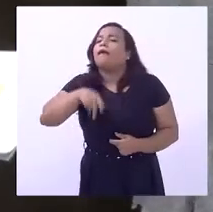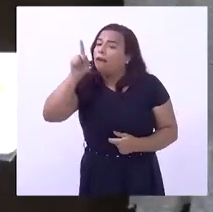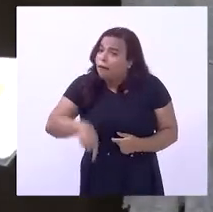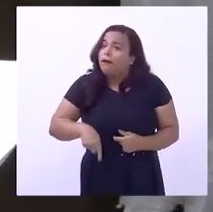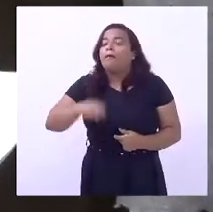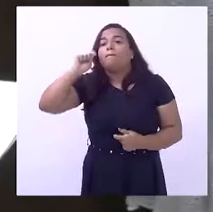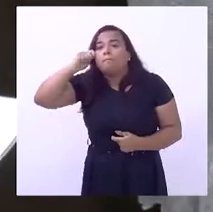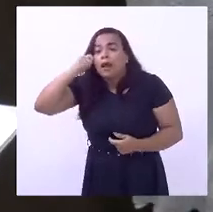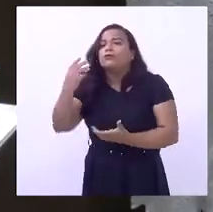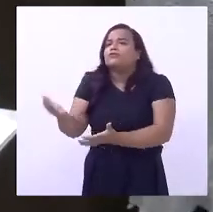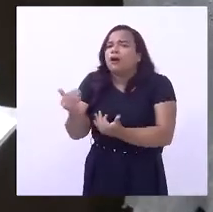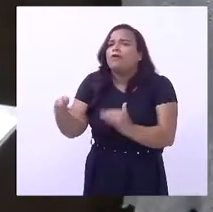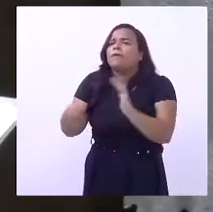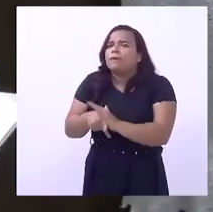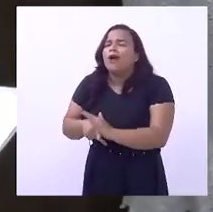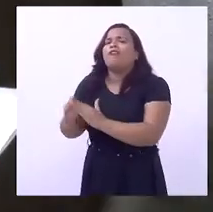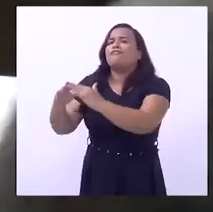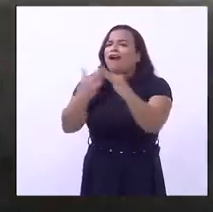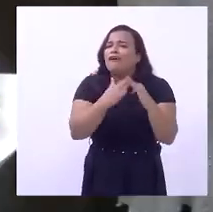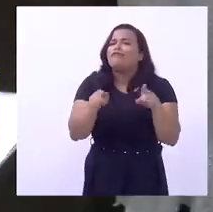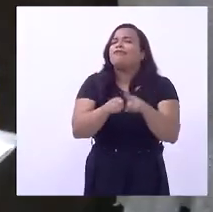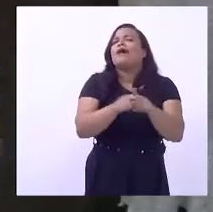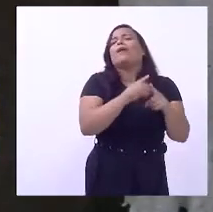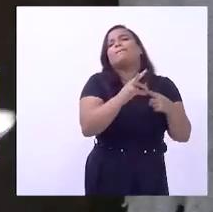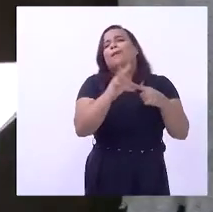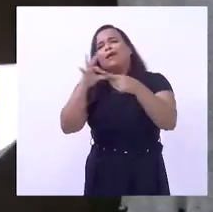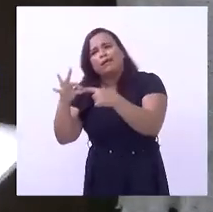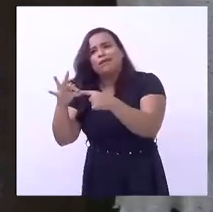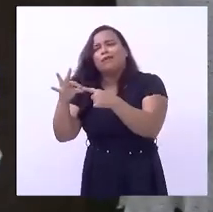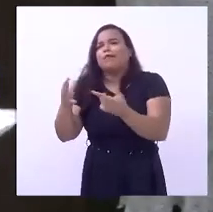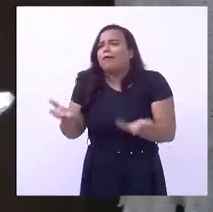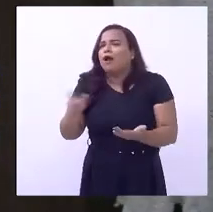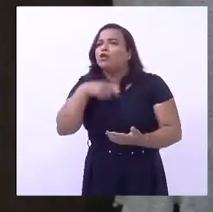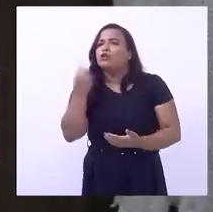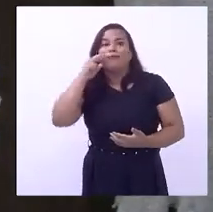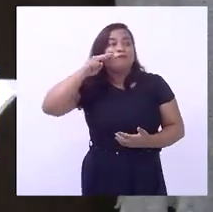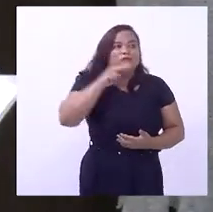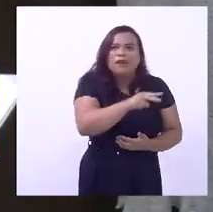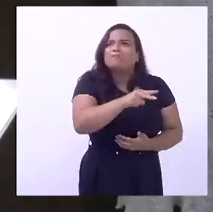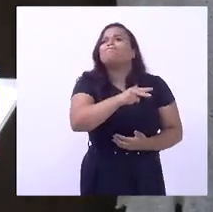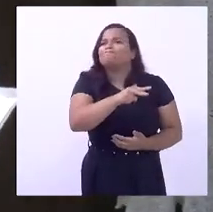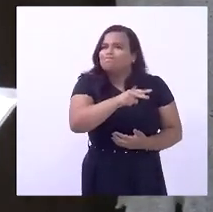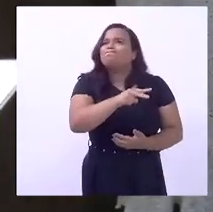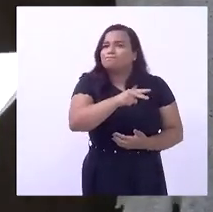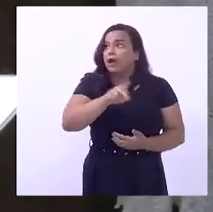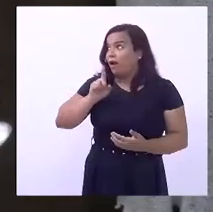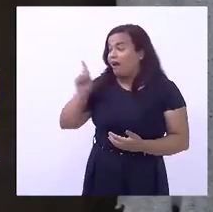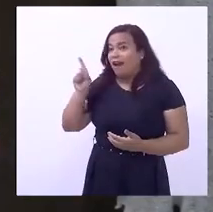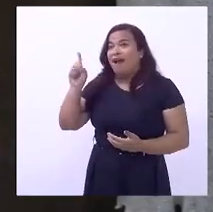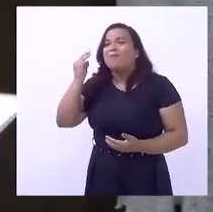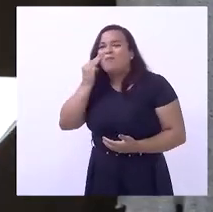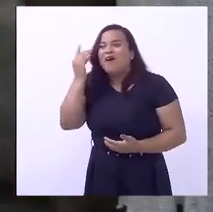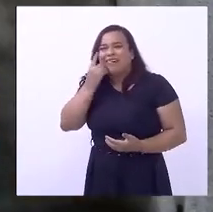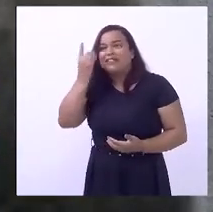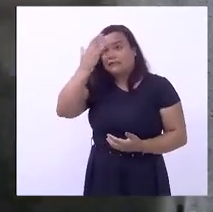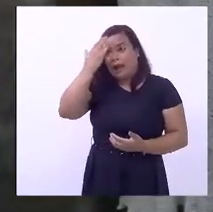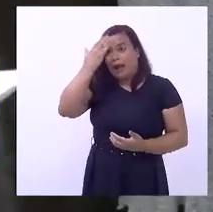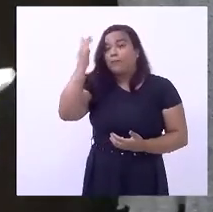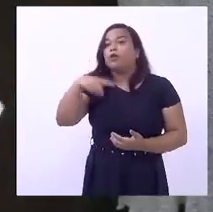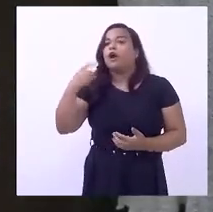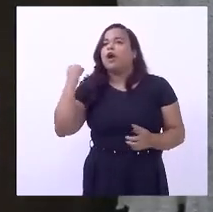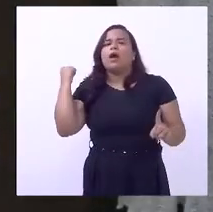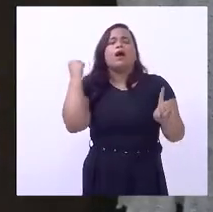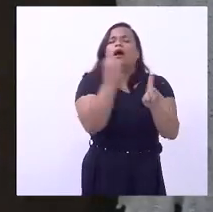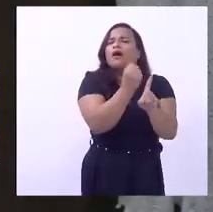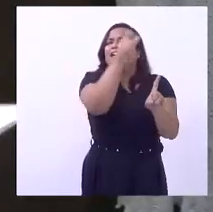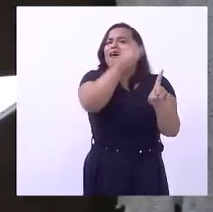de favela e periferia. Não à toa, quando a gente fala, deputada Mônica Francisco, do assassinato da jovem Kathleen